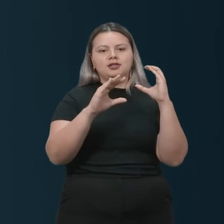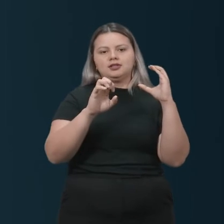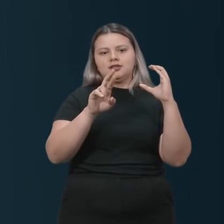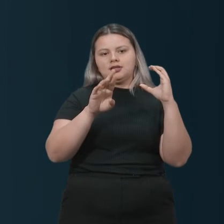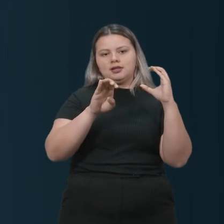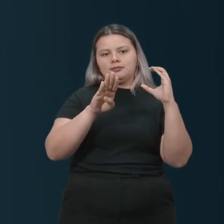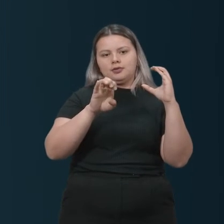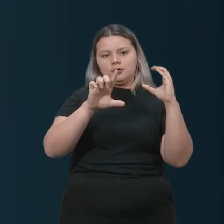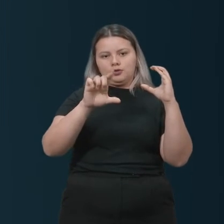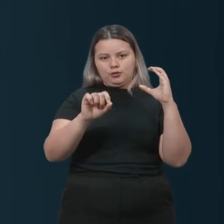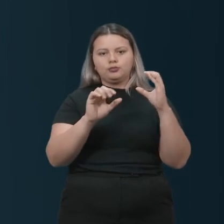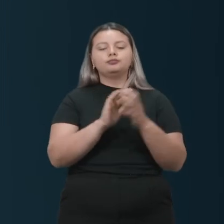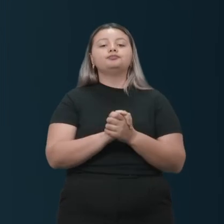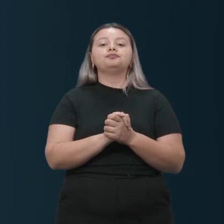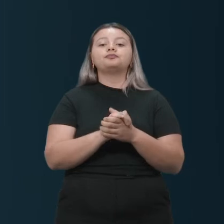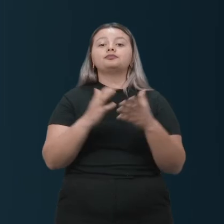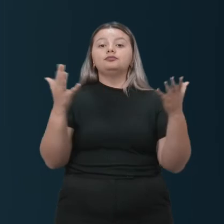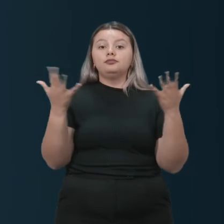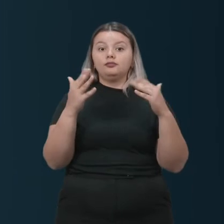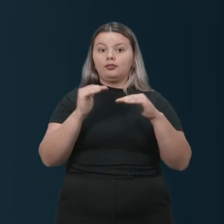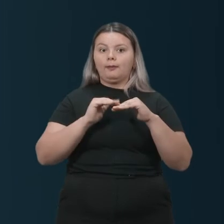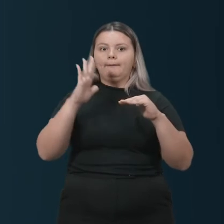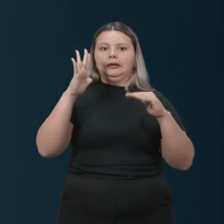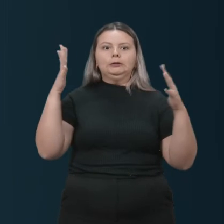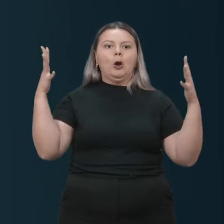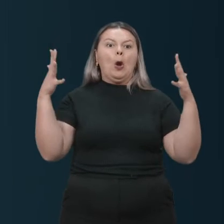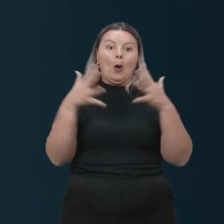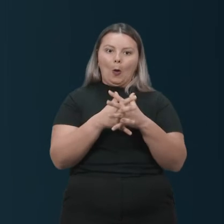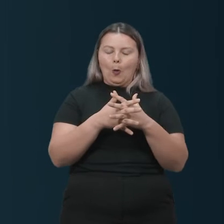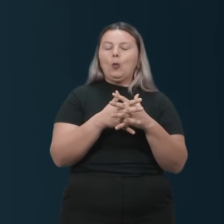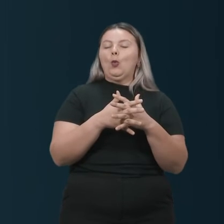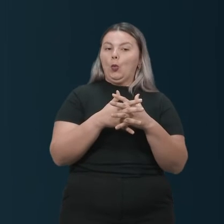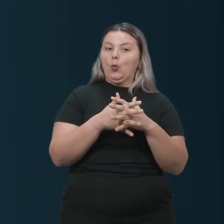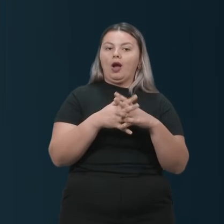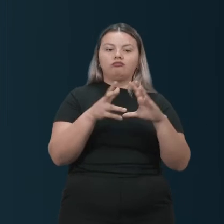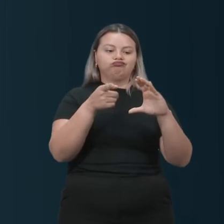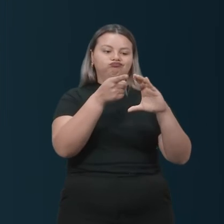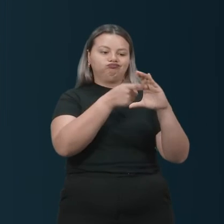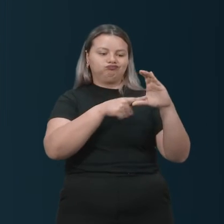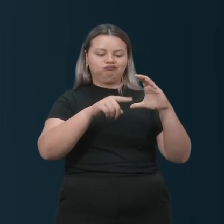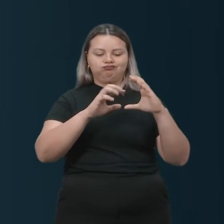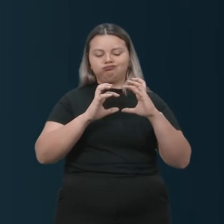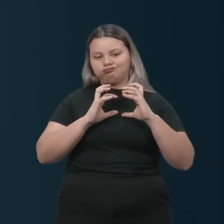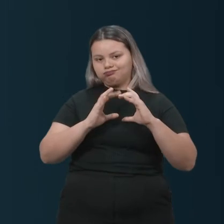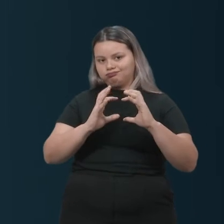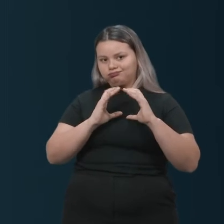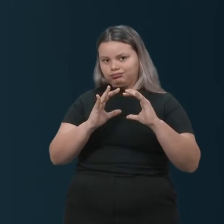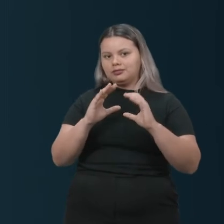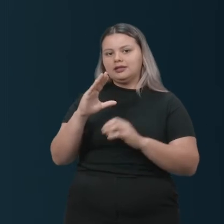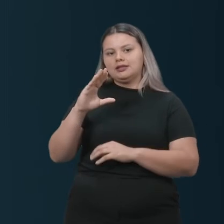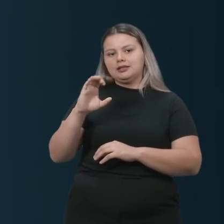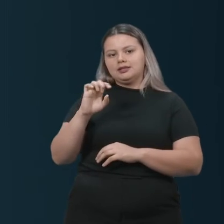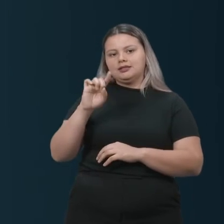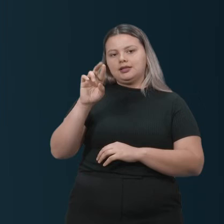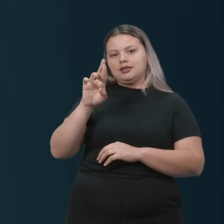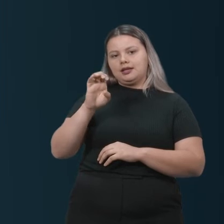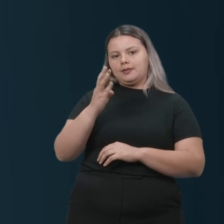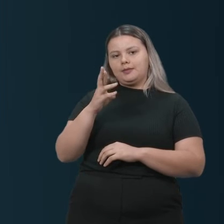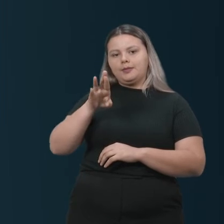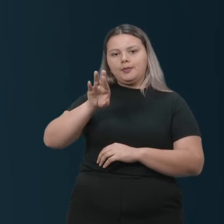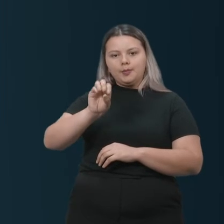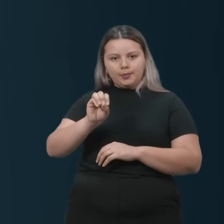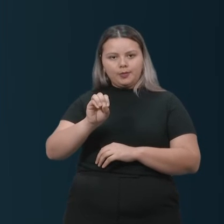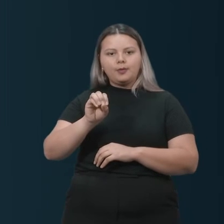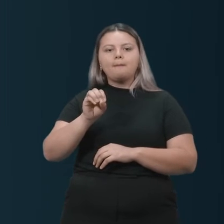estrutura encefálica é talvez a mais complexa delas, que é o cérebro. Muitas vezes a gente fala de cérebro como